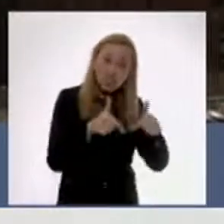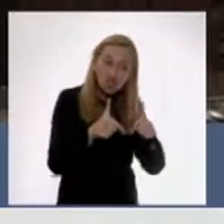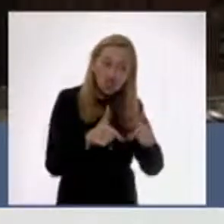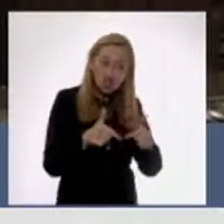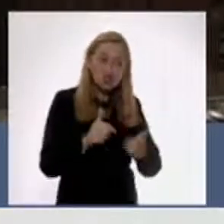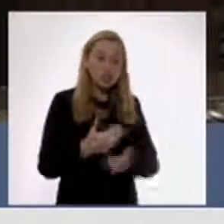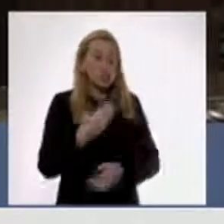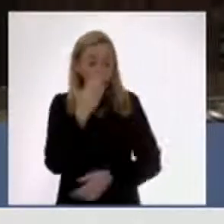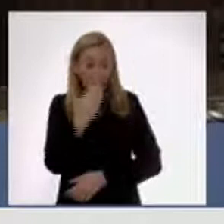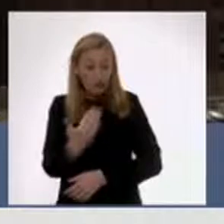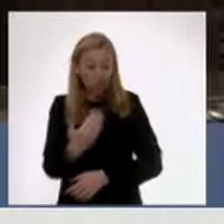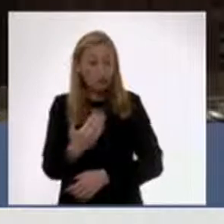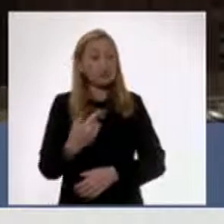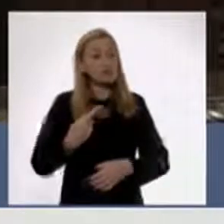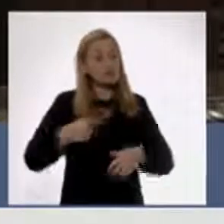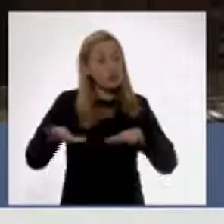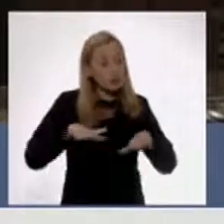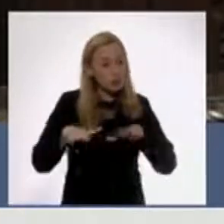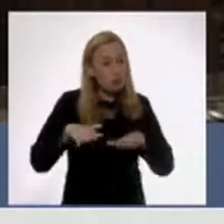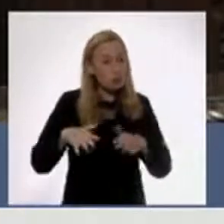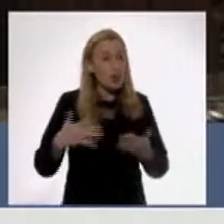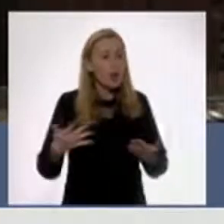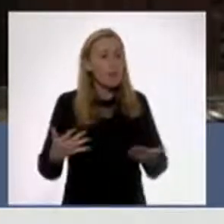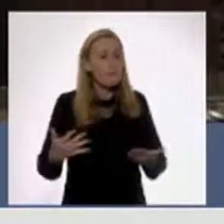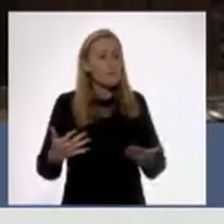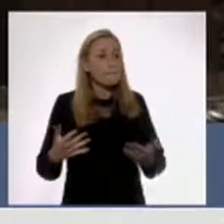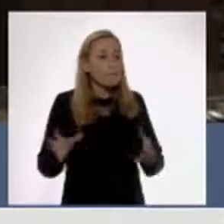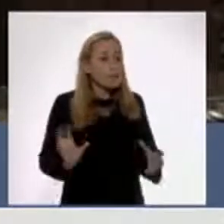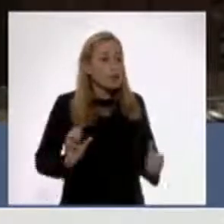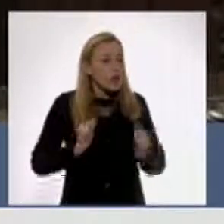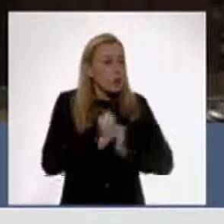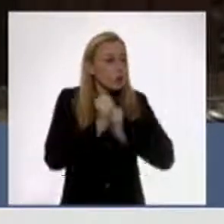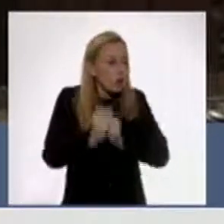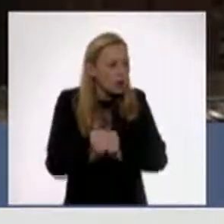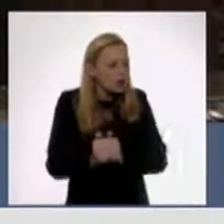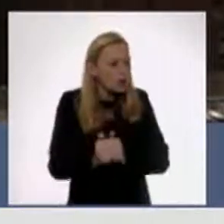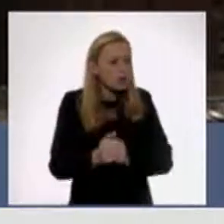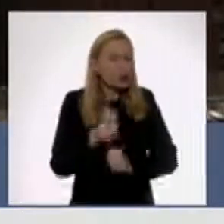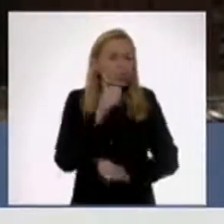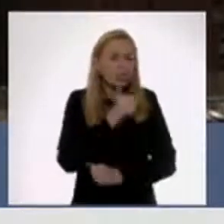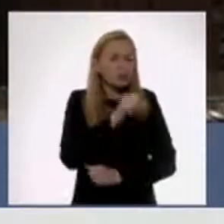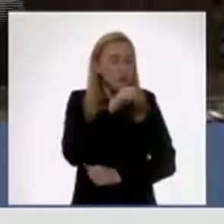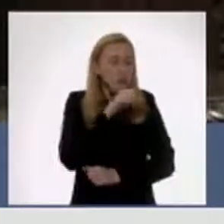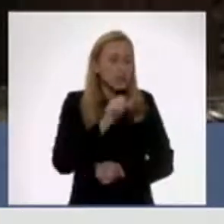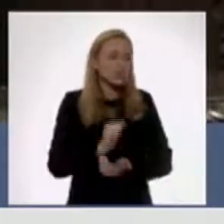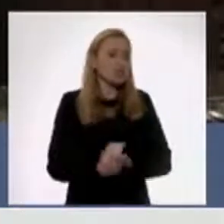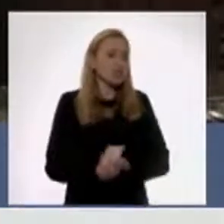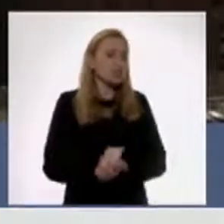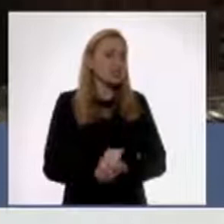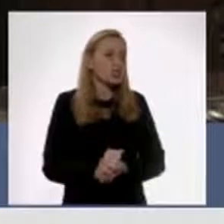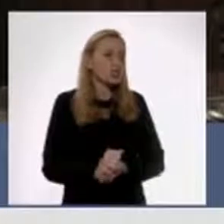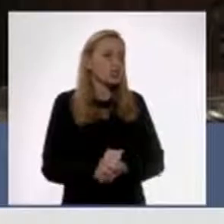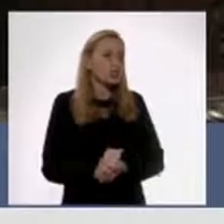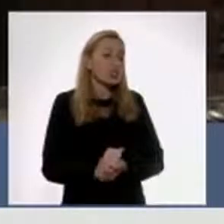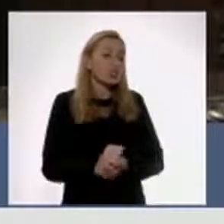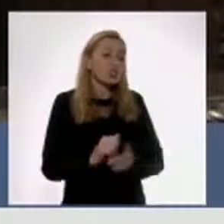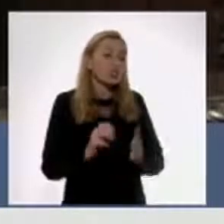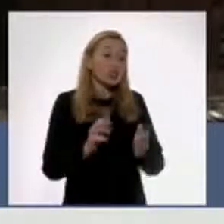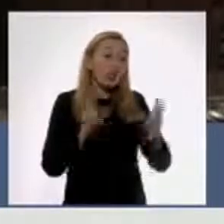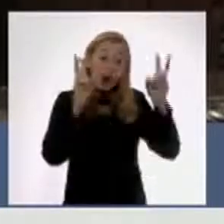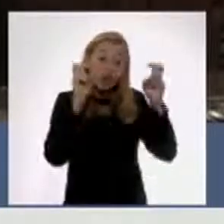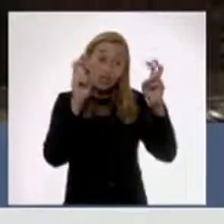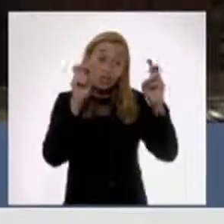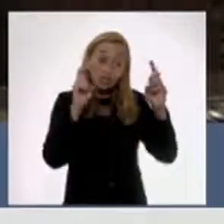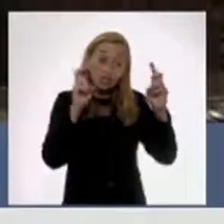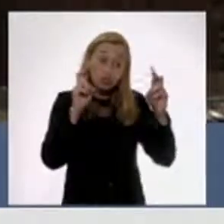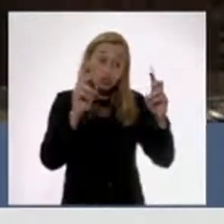estive à frente desse movimento, acompanhando ativamente as mães, e o caso ganha repercussão porque um